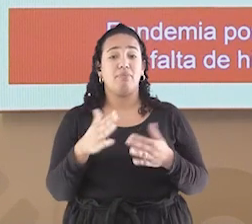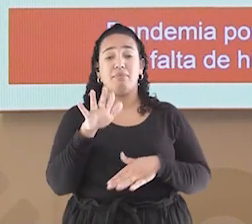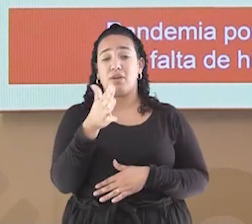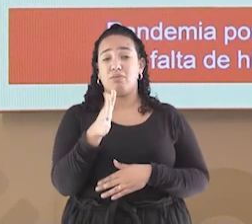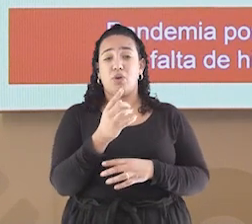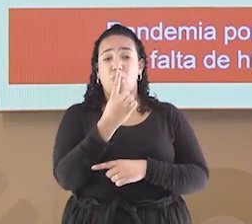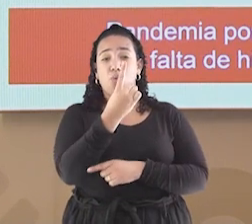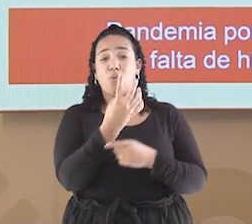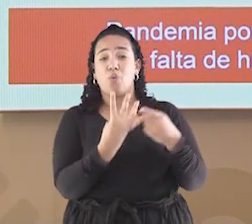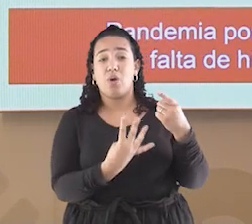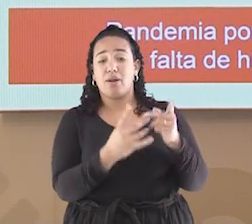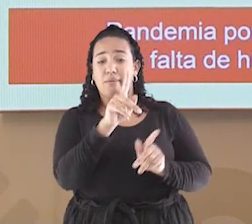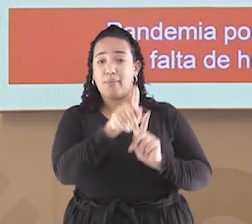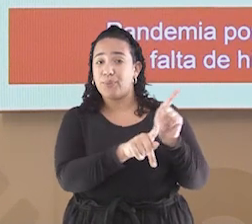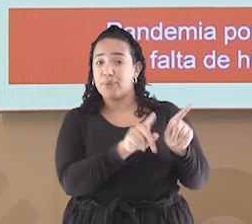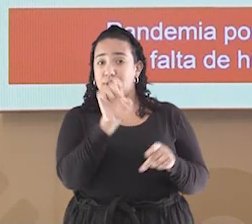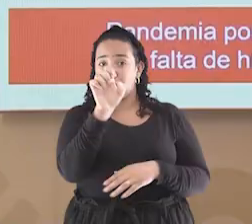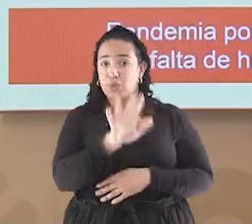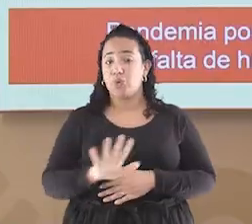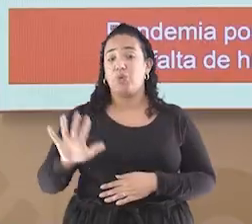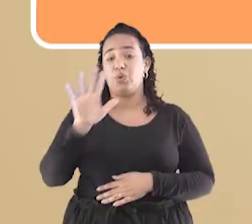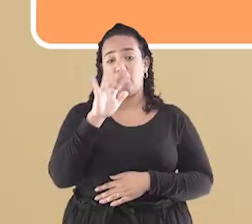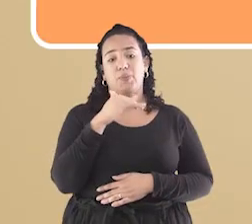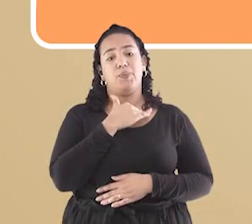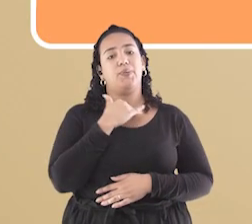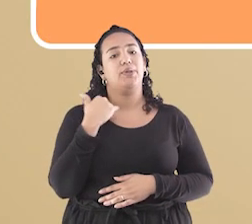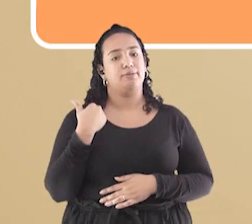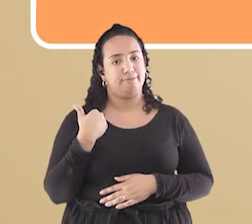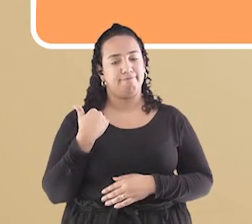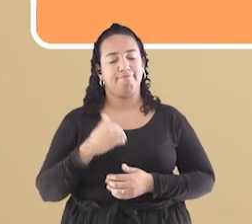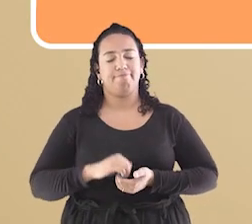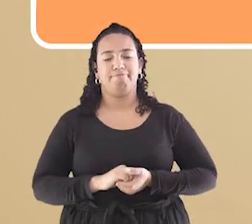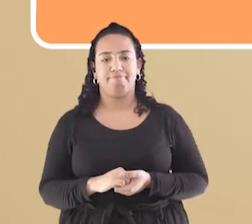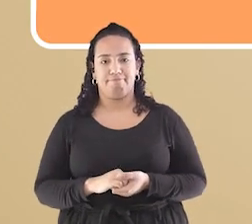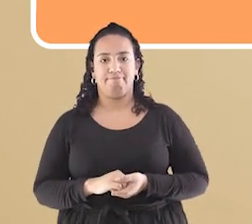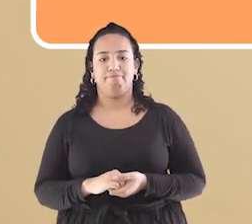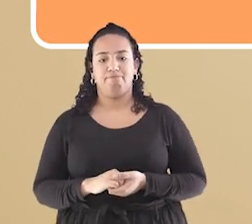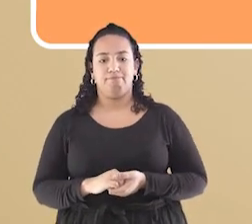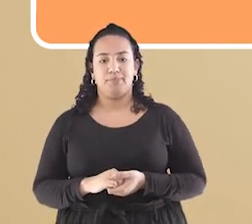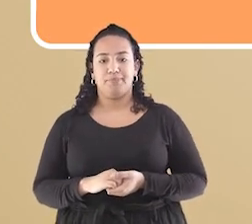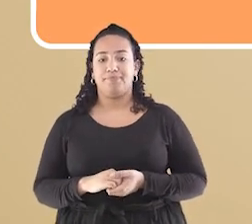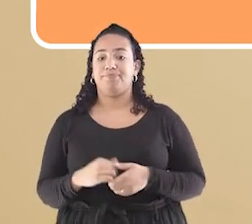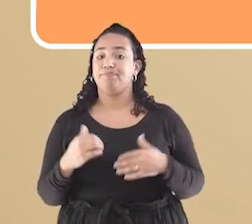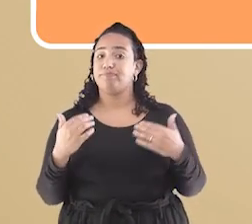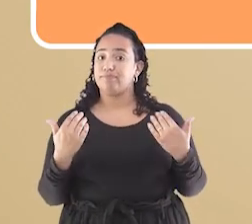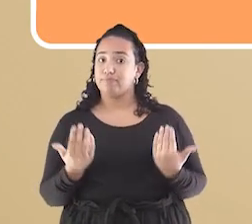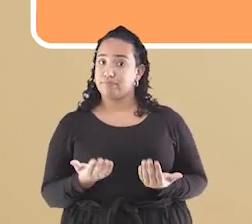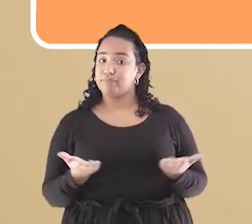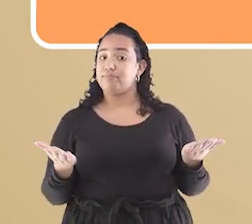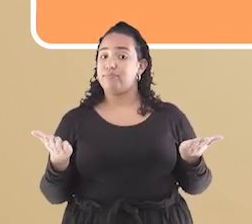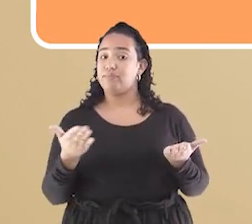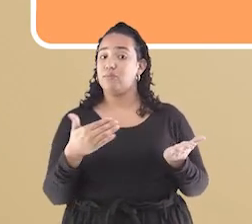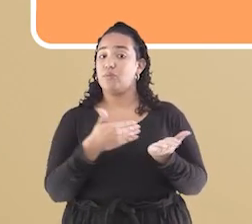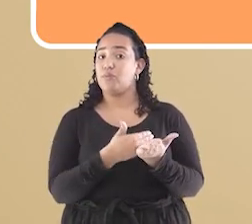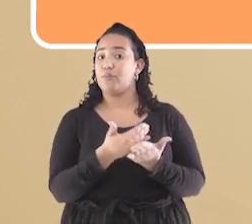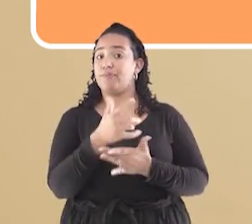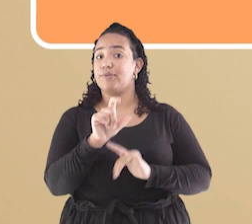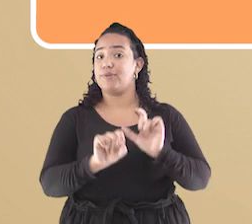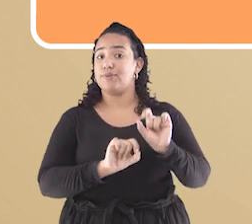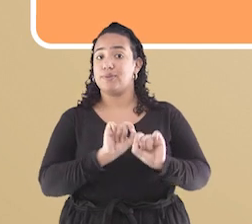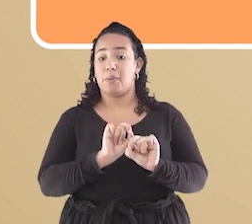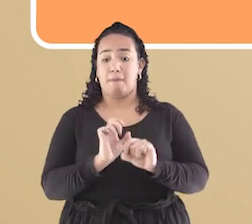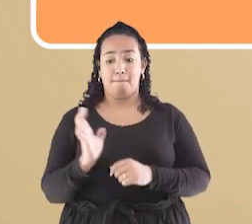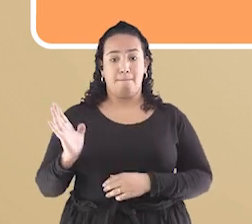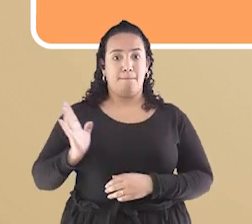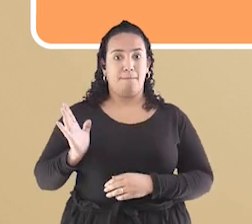população europeia tenha morrido por conta da doença. Foi nesse contexto que ocorreu, então, a ascensão da burguesia.